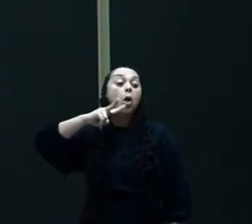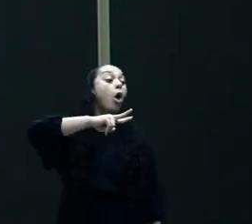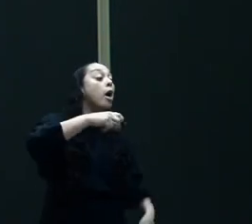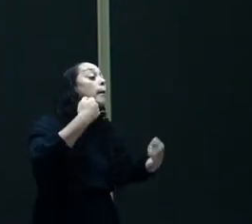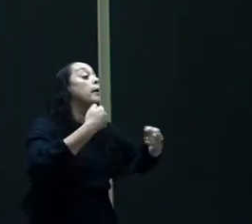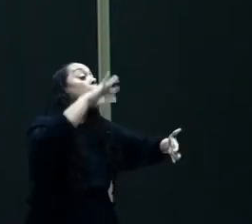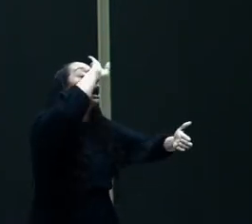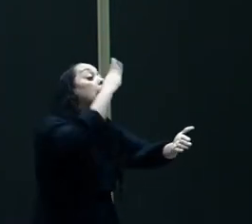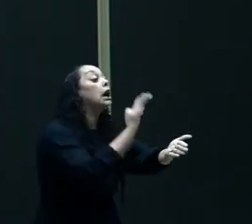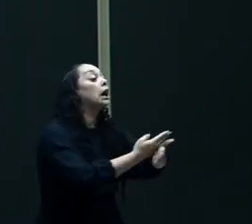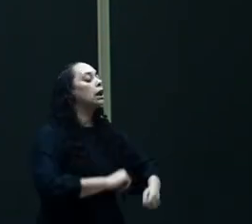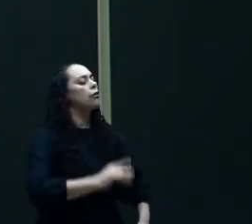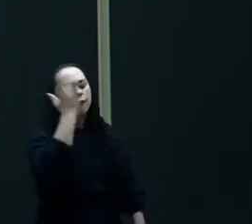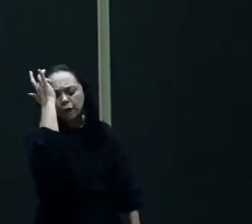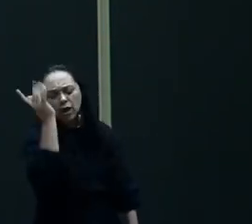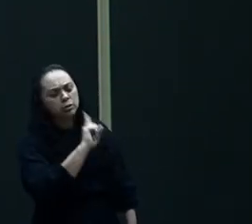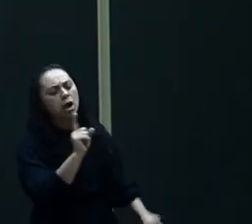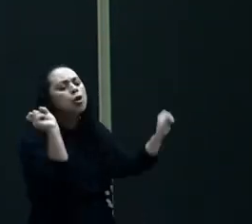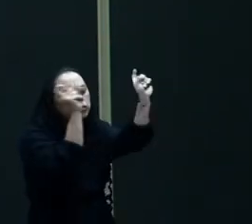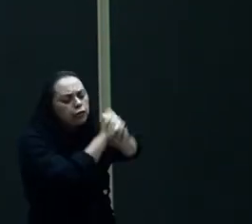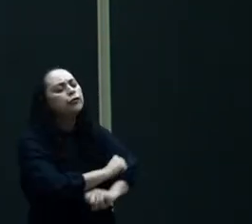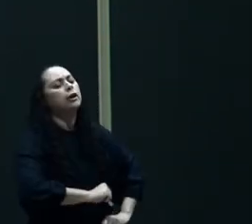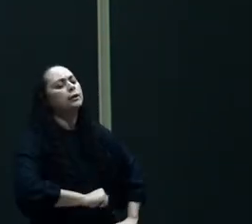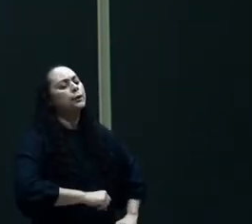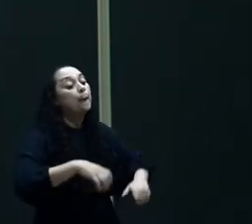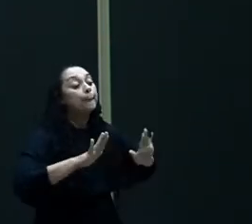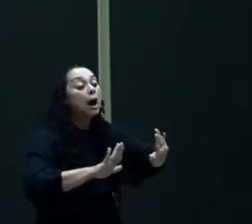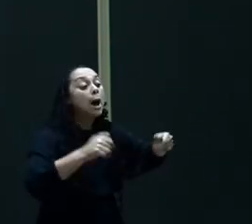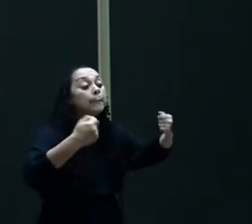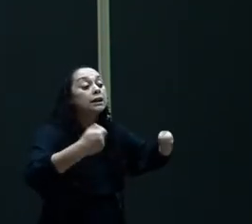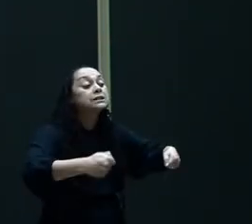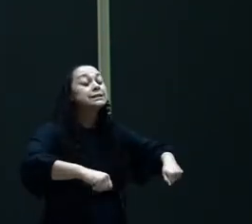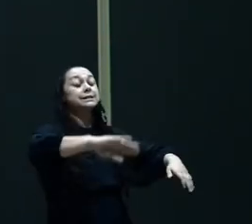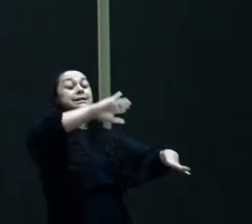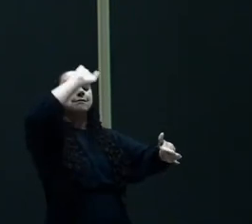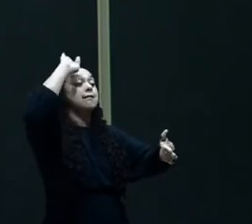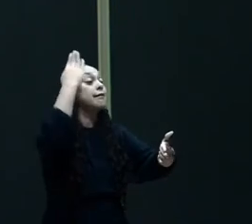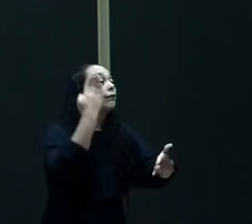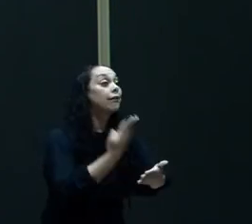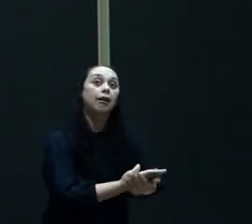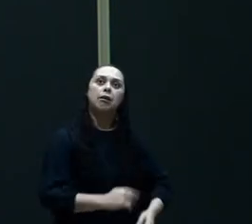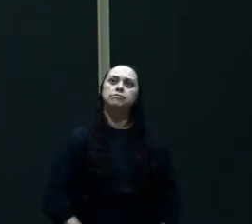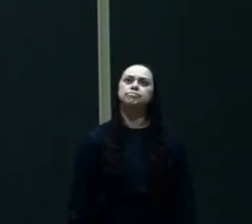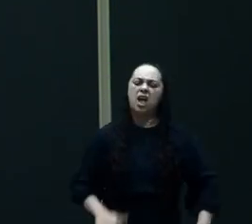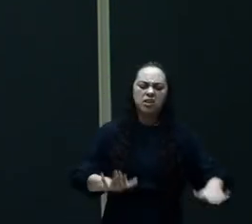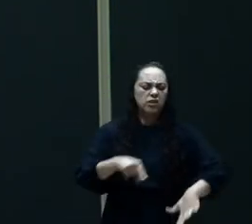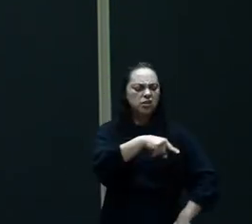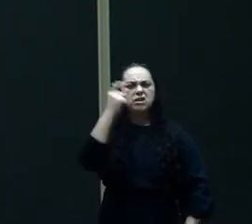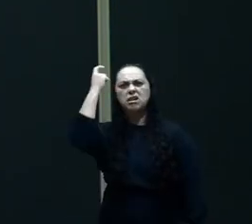vai ser fácil Por que você acha que vai ser só brisa empurrando